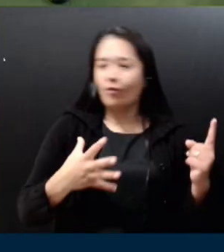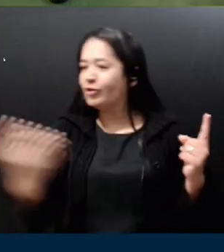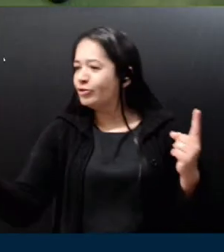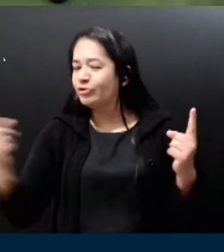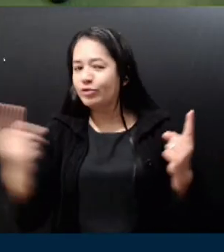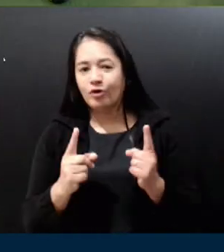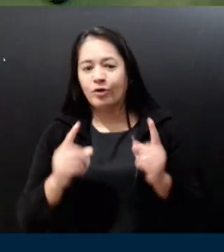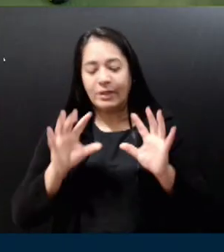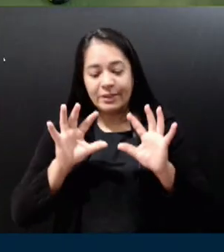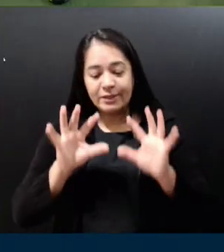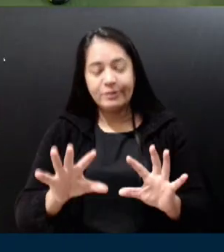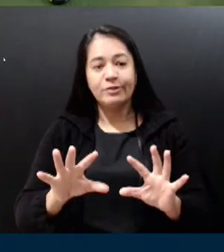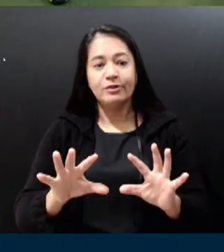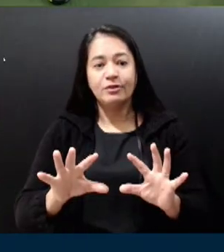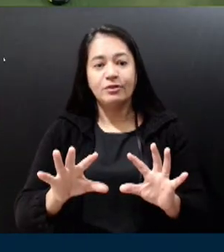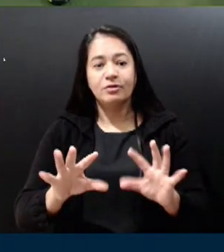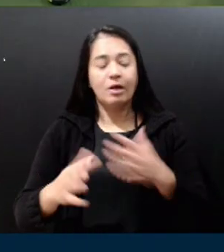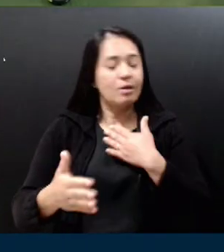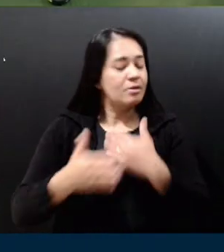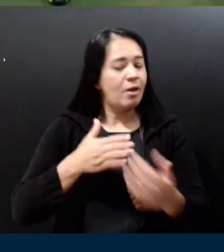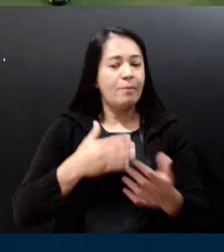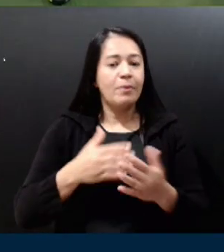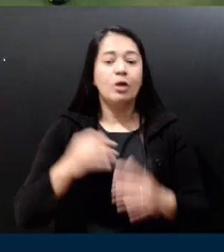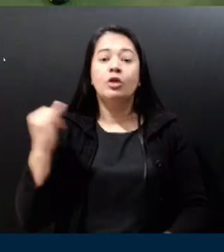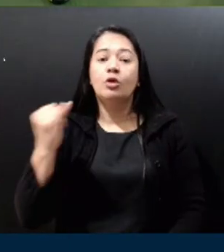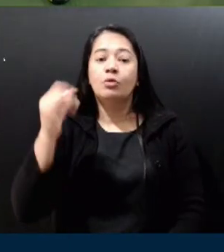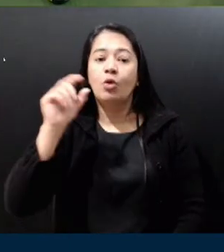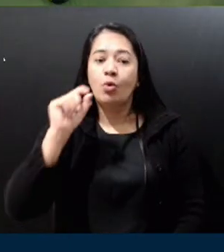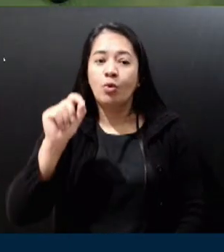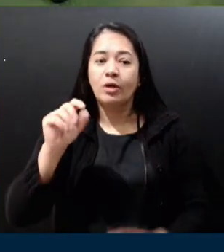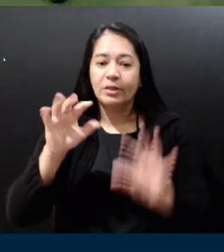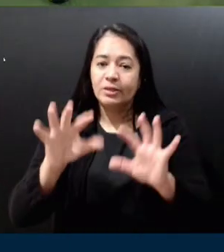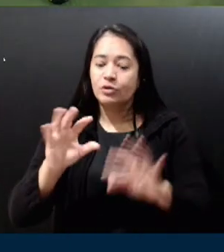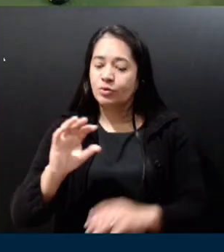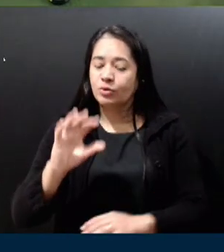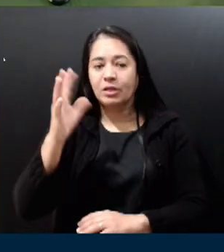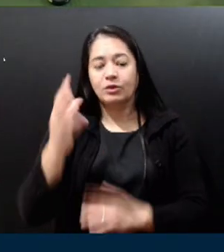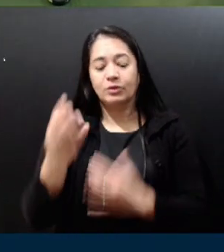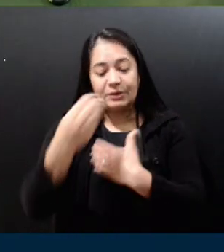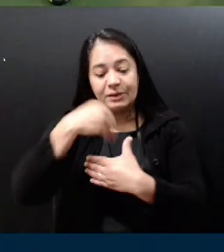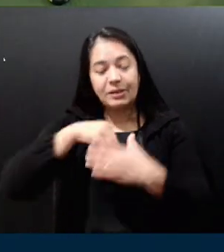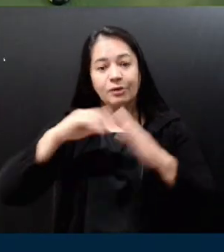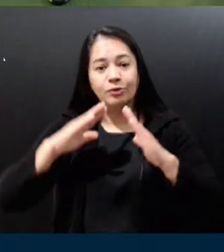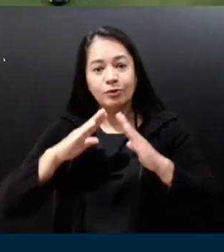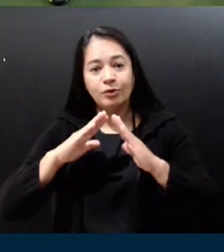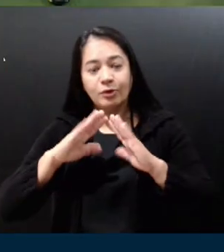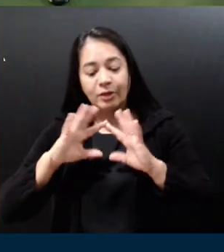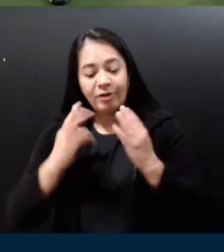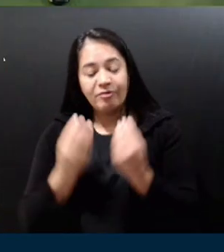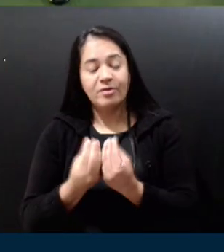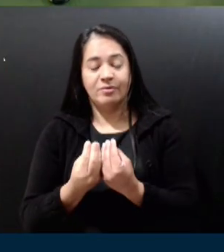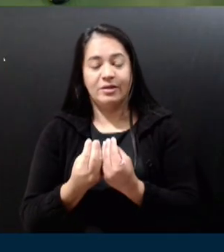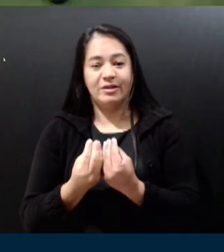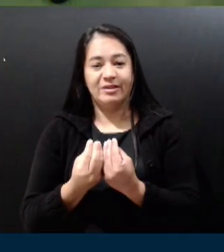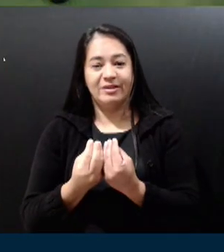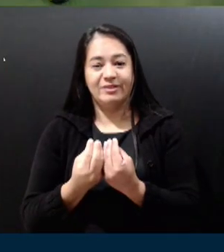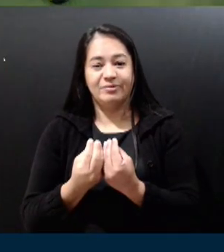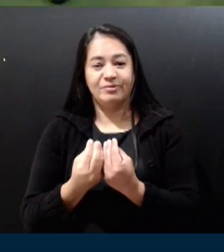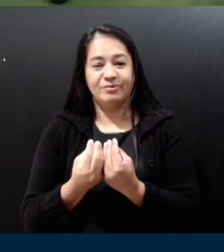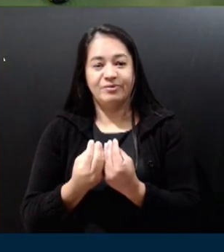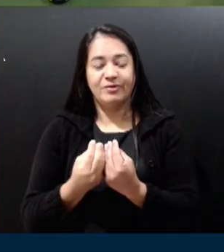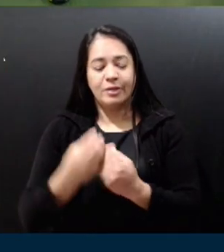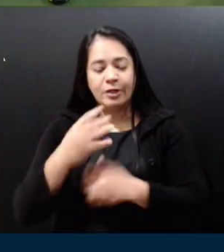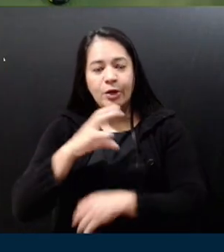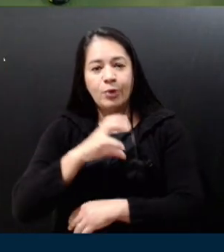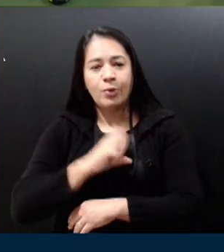não importa, o que importa é isso que acontece dentro da família, que são esses afetos, que